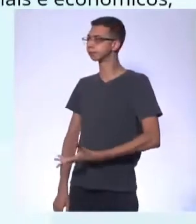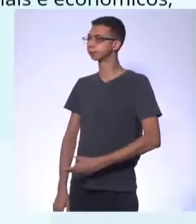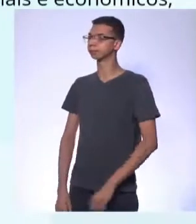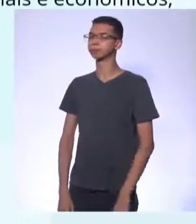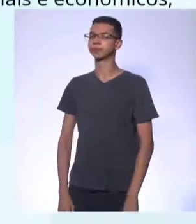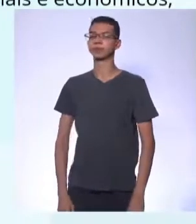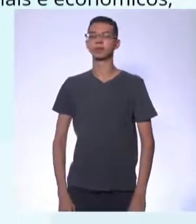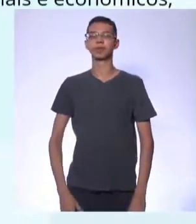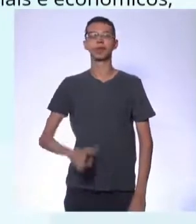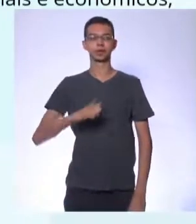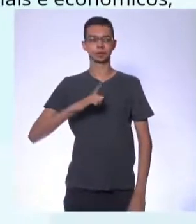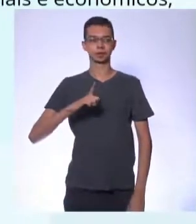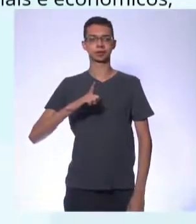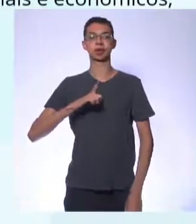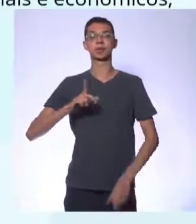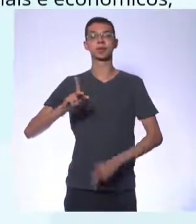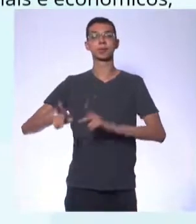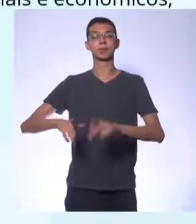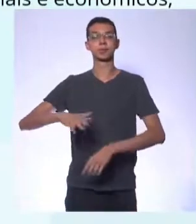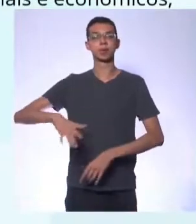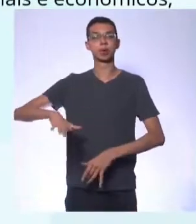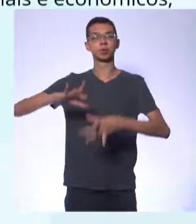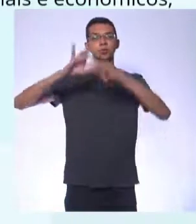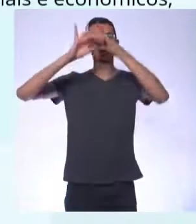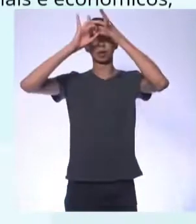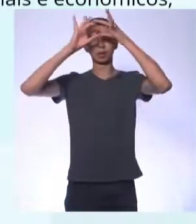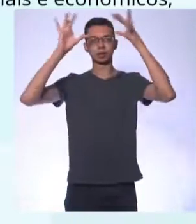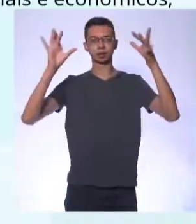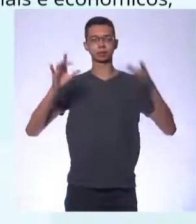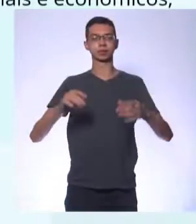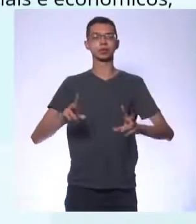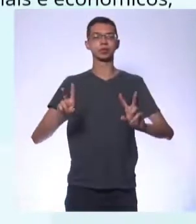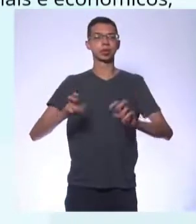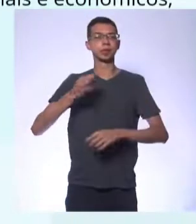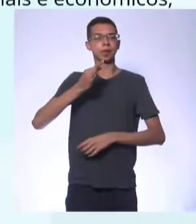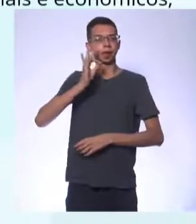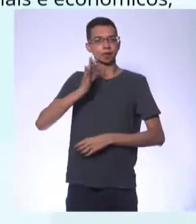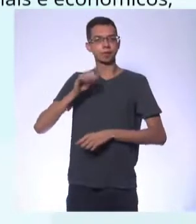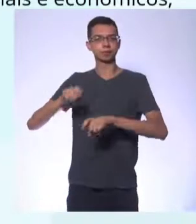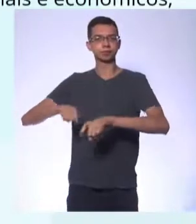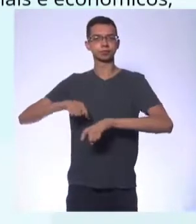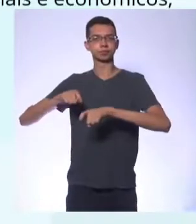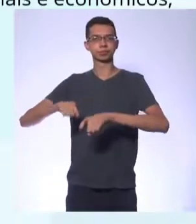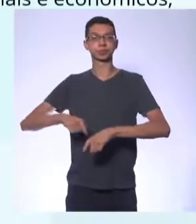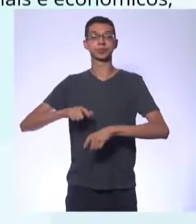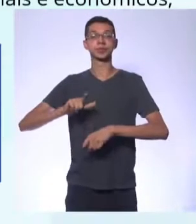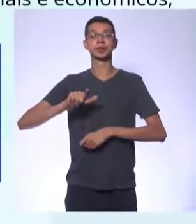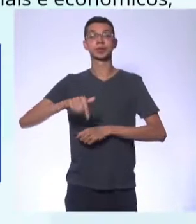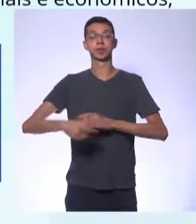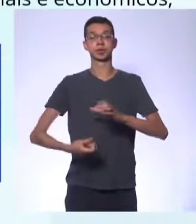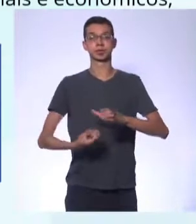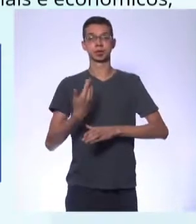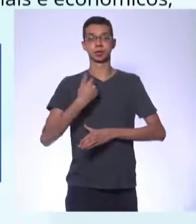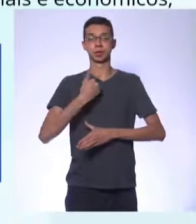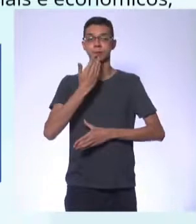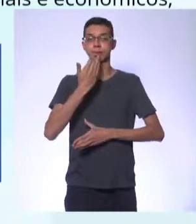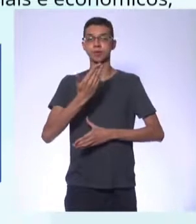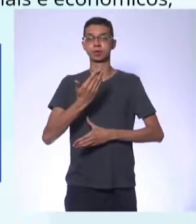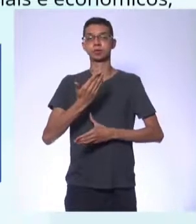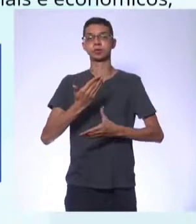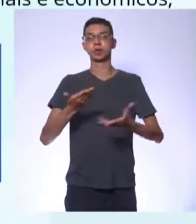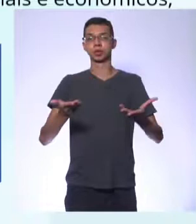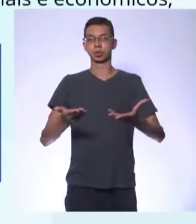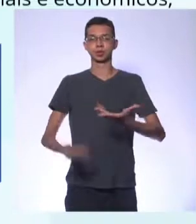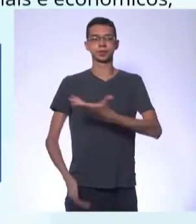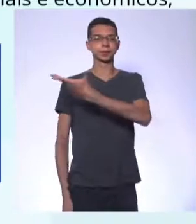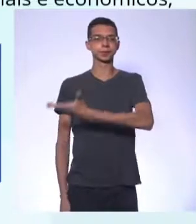os cafeicultores que fundaram posteriormente, vou pedir para fazer a entrada aí, o PRP, que é